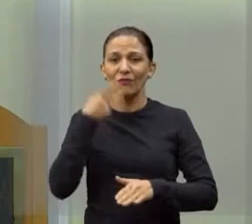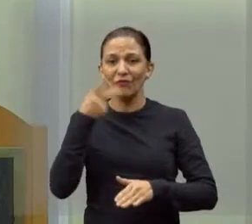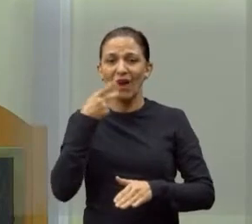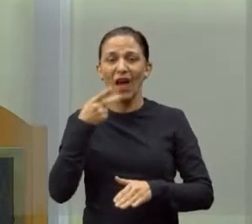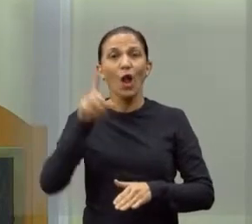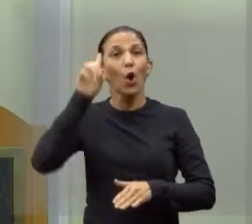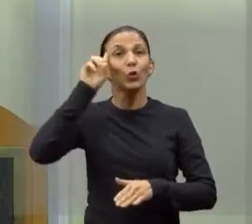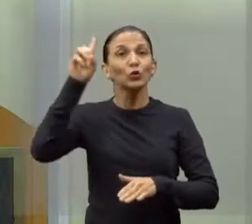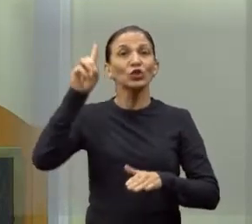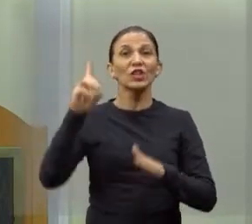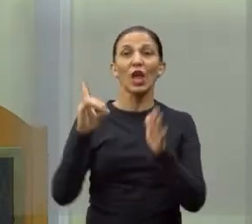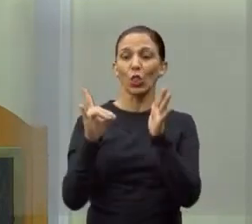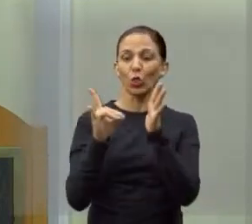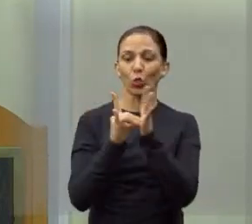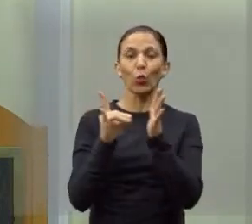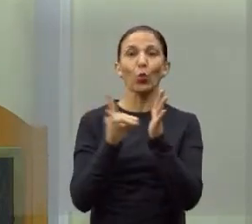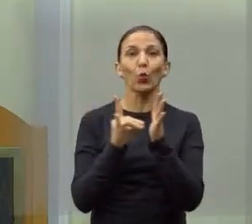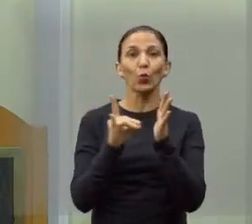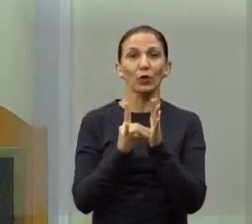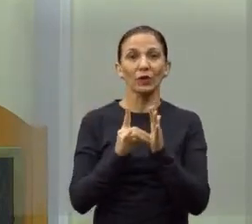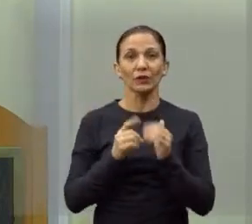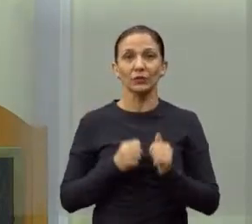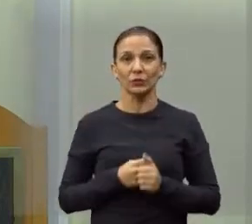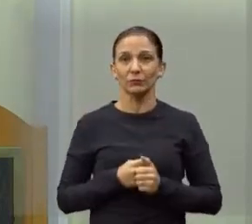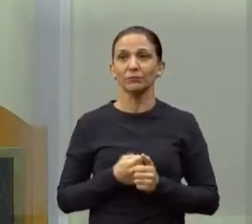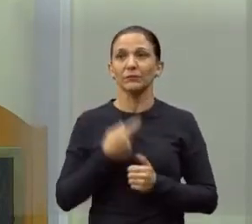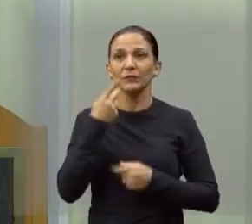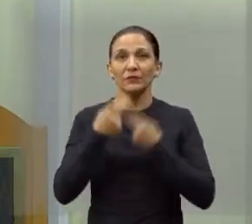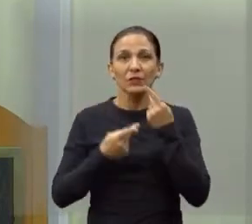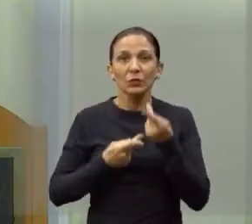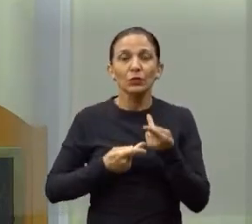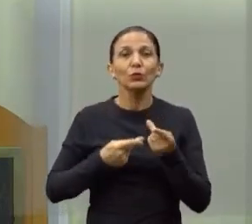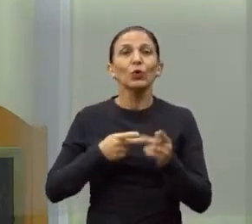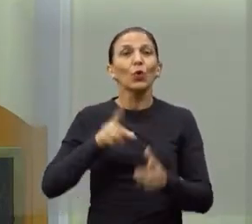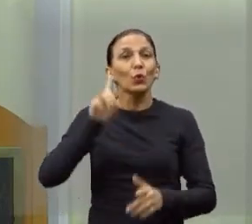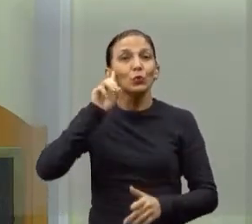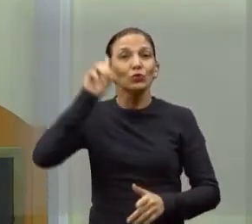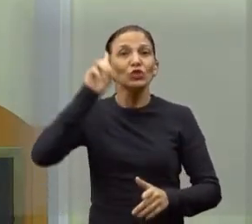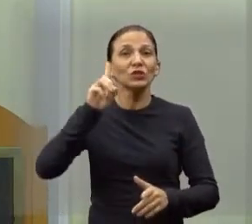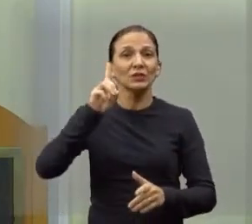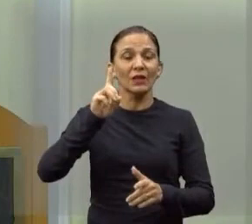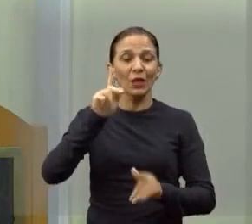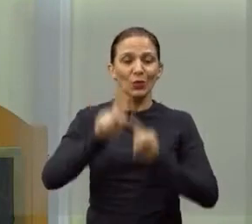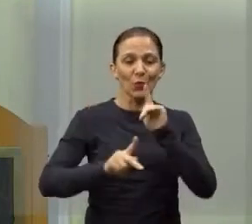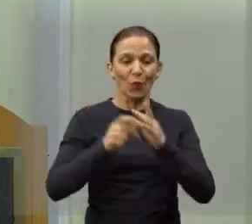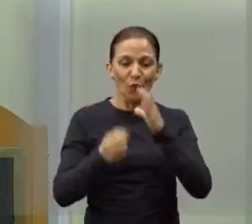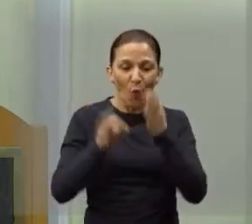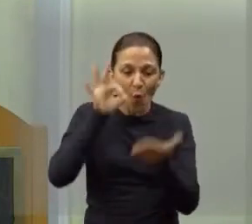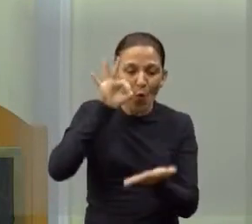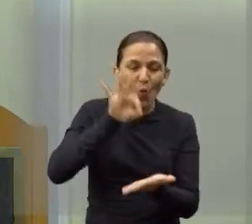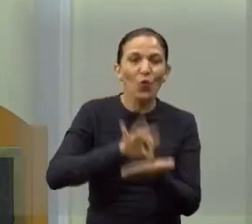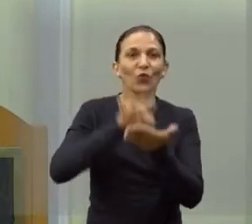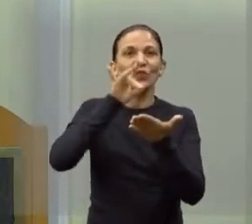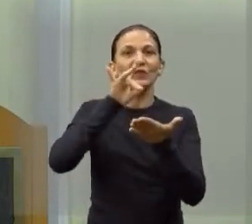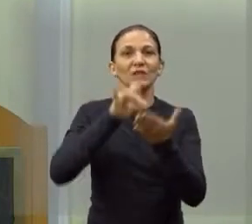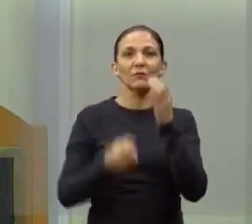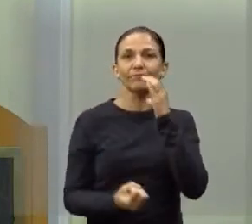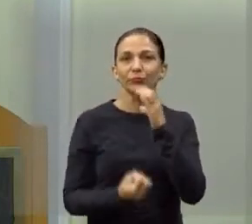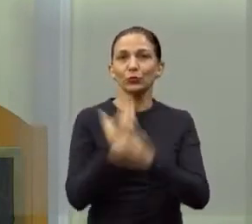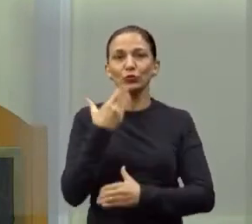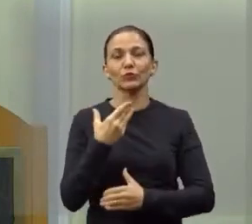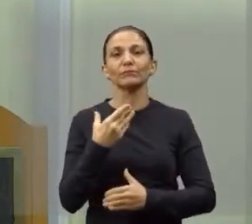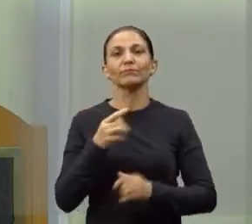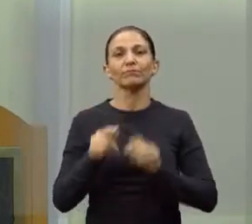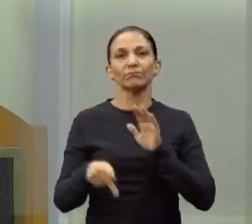em 2021, o Dia dos Povos Originários, porque a gente tem que honrar e enaltecer os